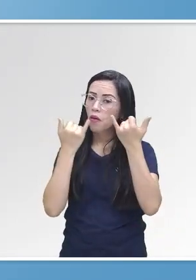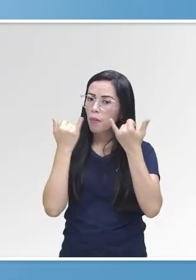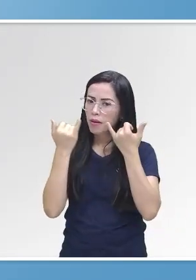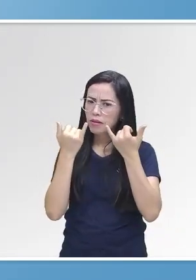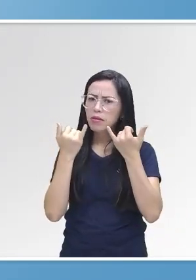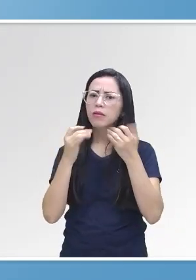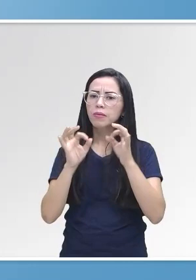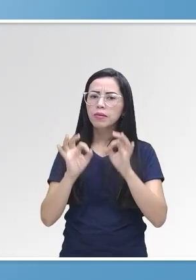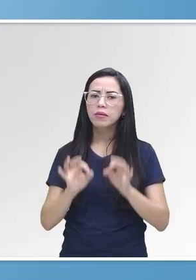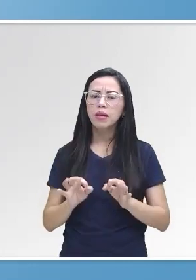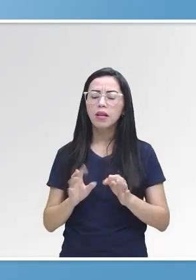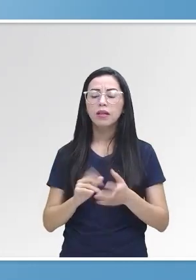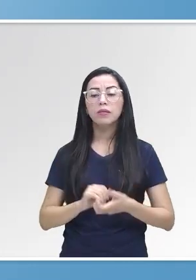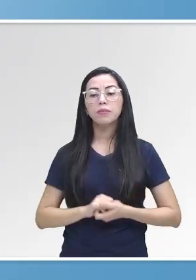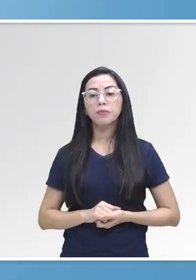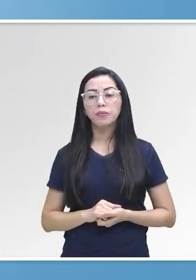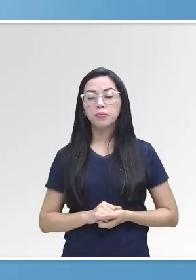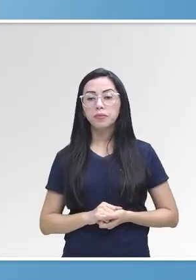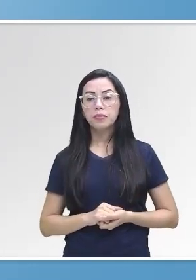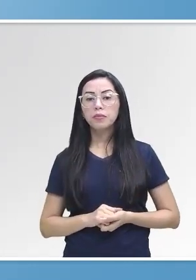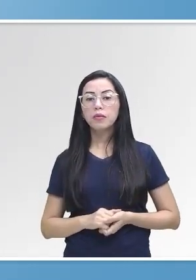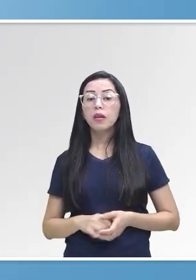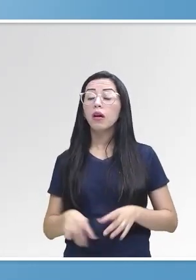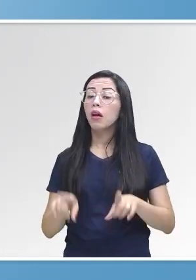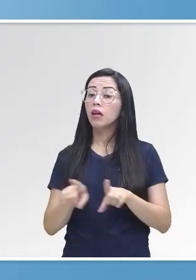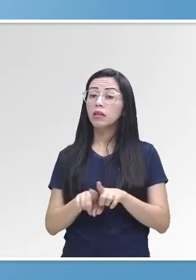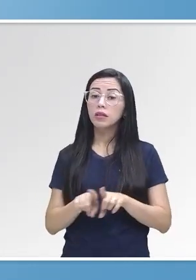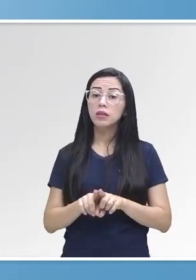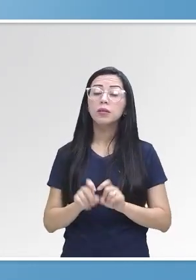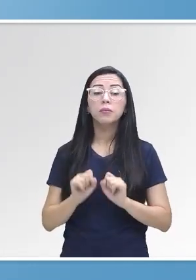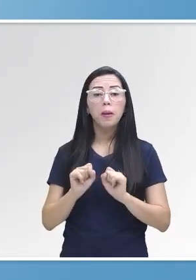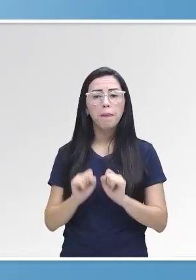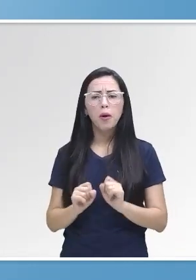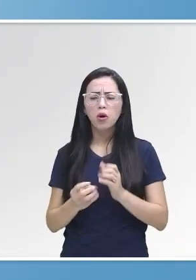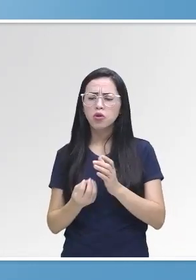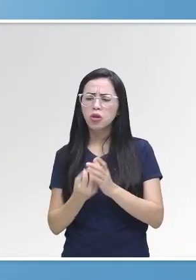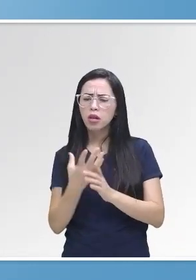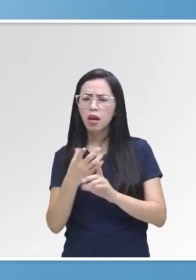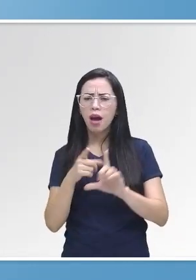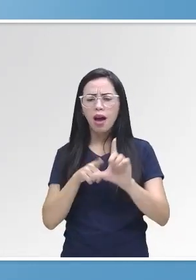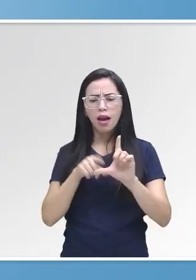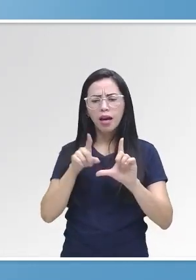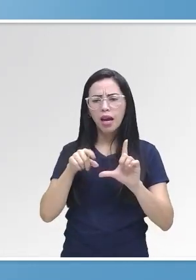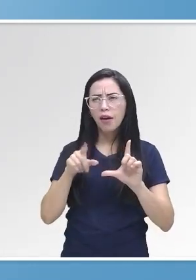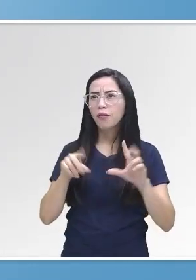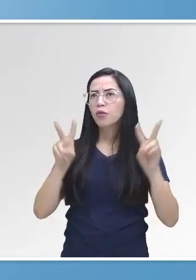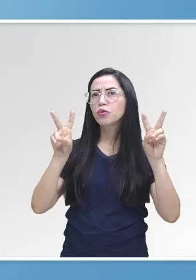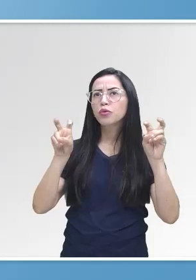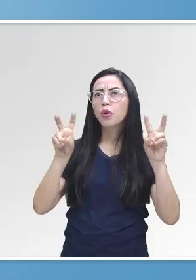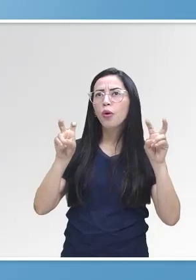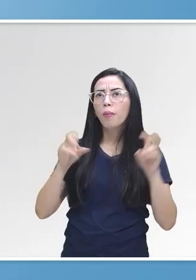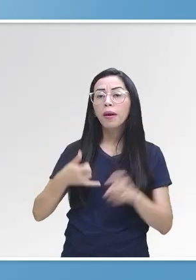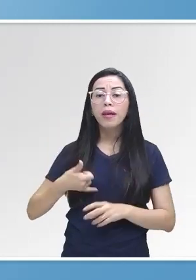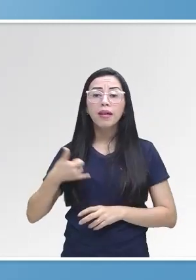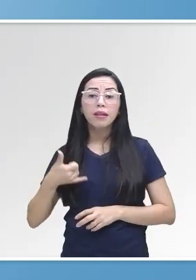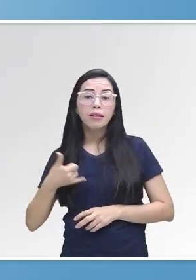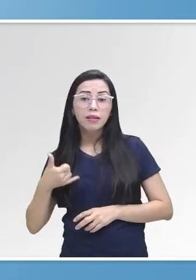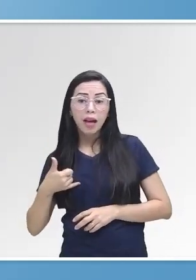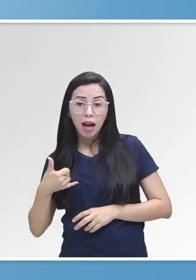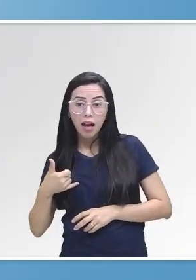letra do nome das Crianças gente possa trabalhar nisso a idade de cada criança é a maioria tem seis anos